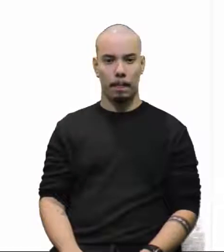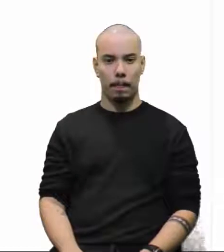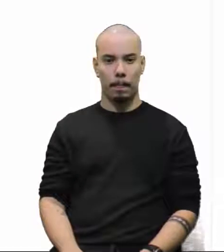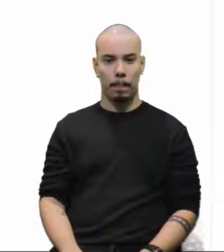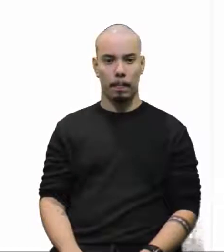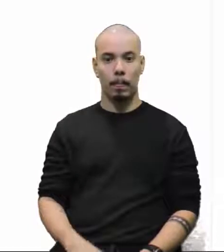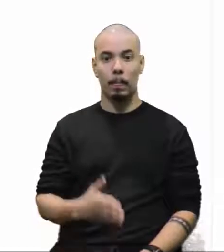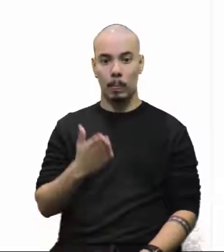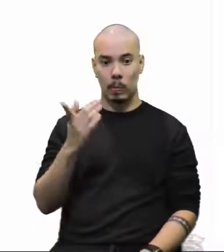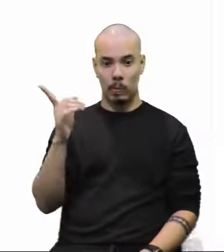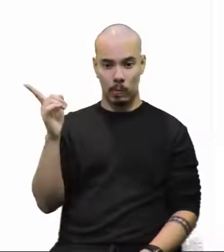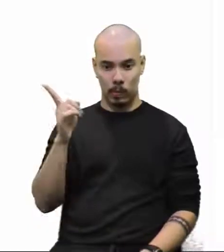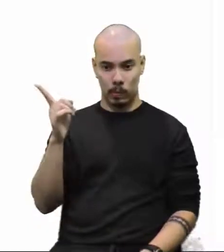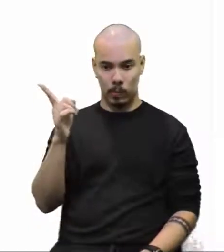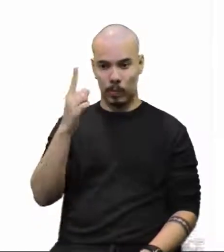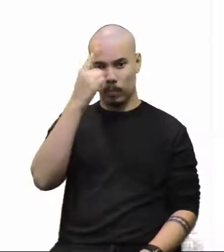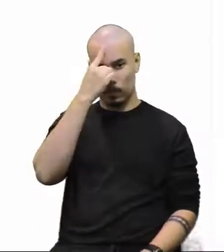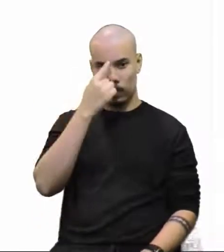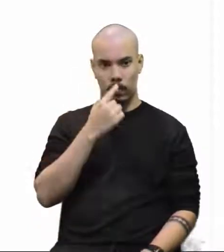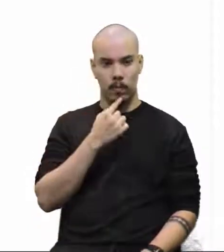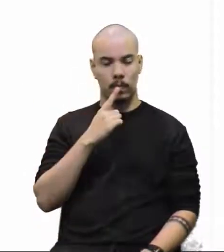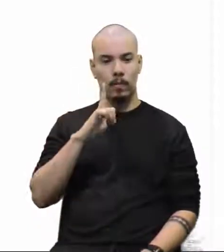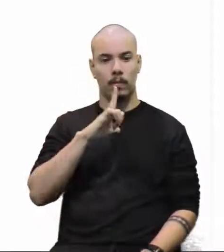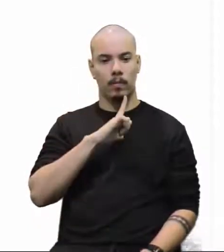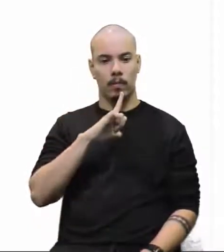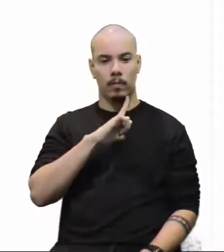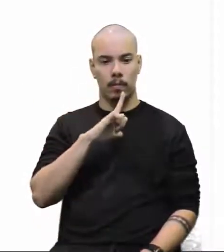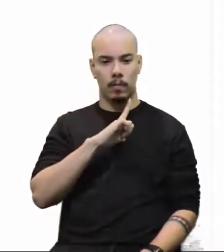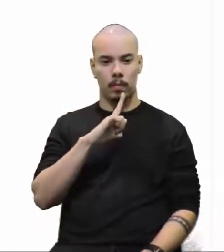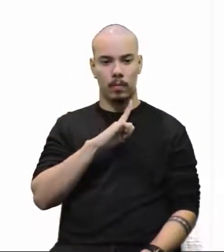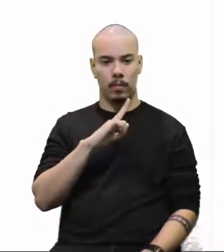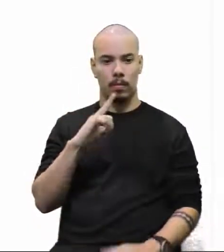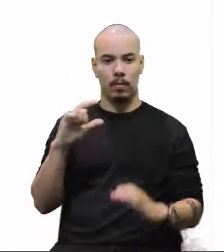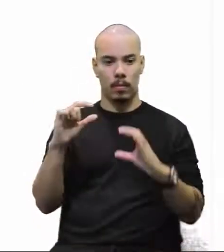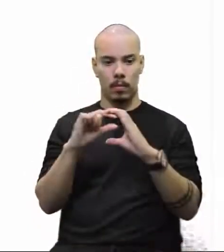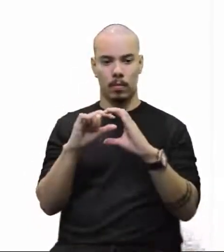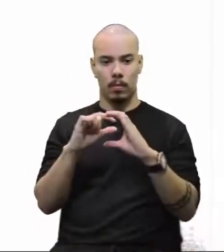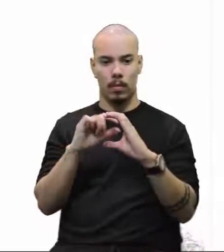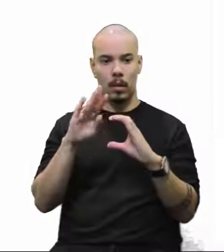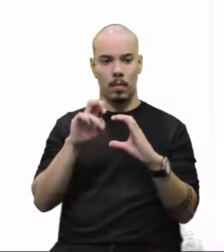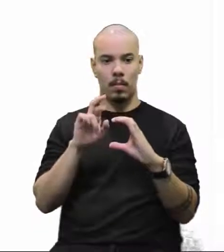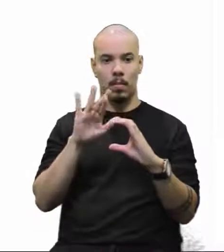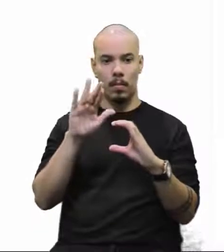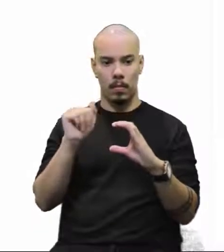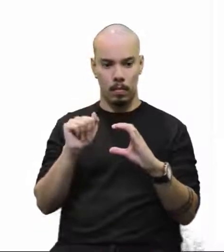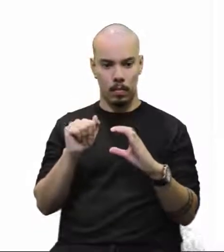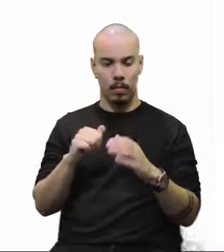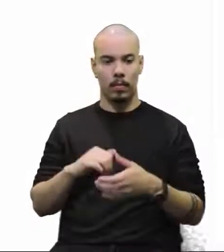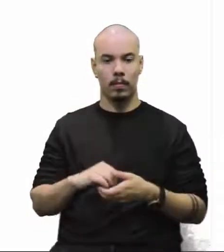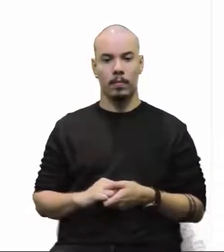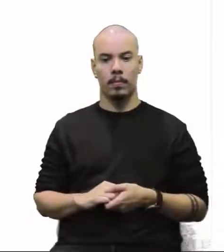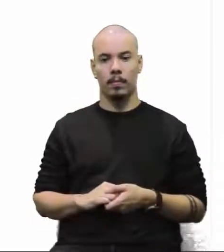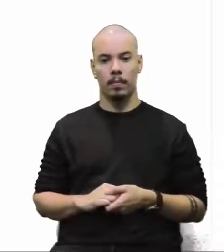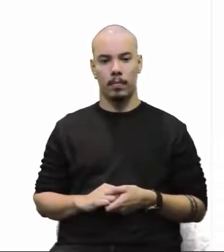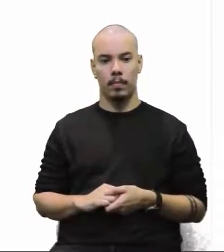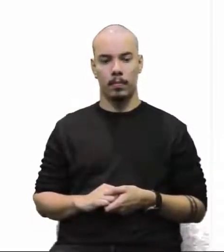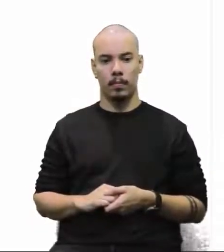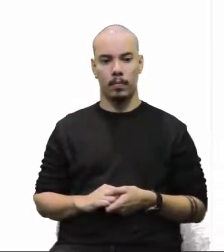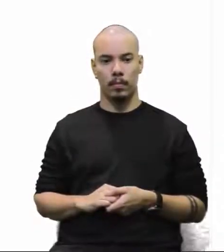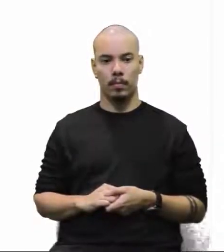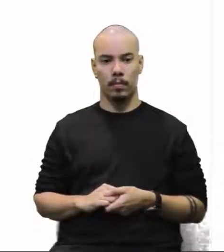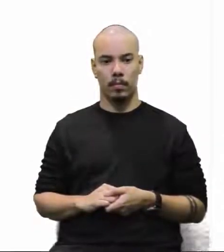figura abaixo, composto de uma bateria, né? Bateria aí, com épsilonzinho, um resistor e um